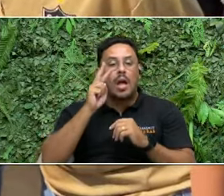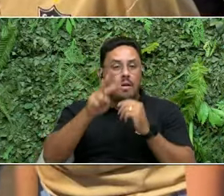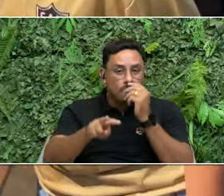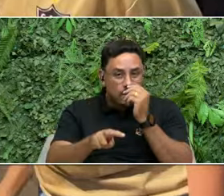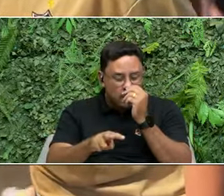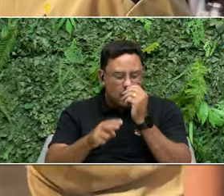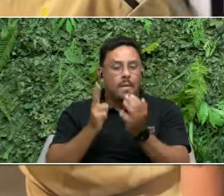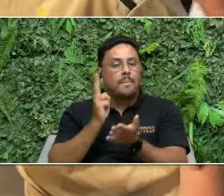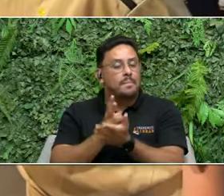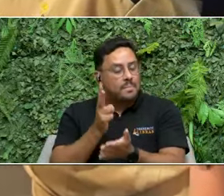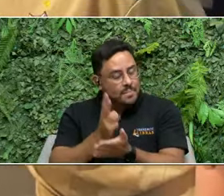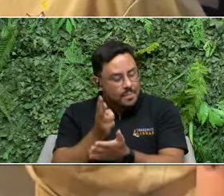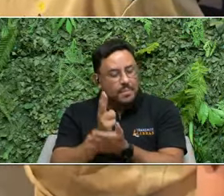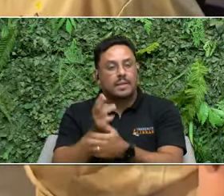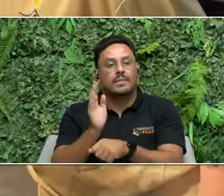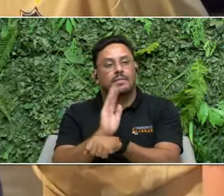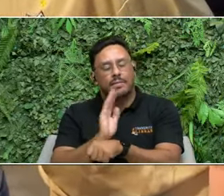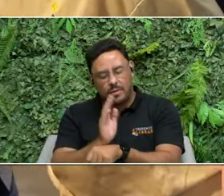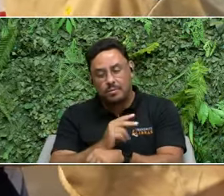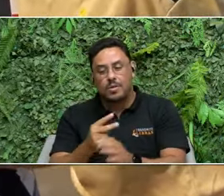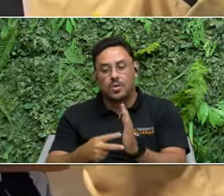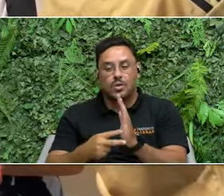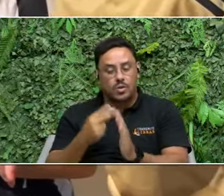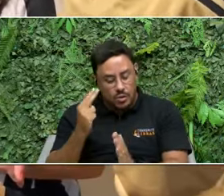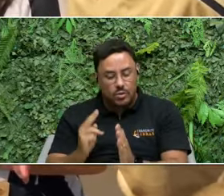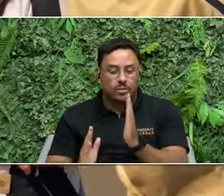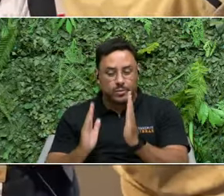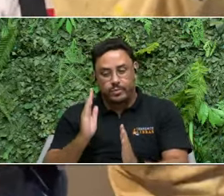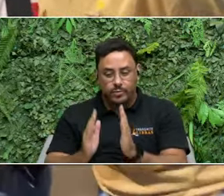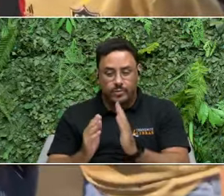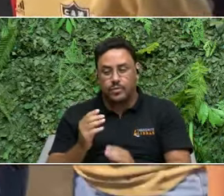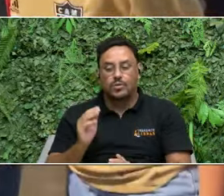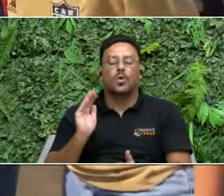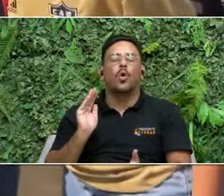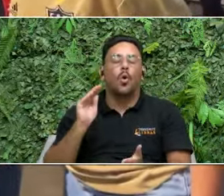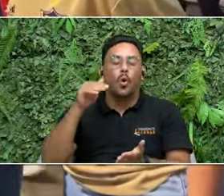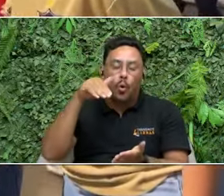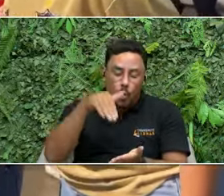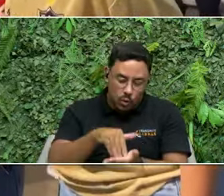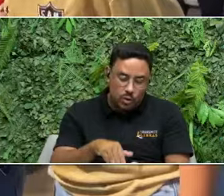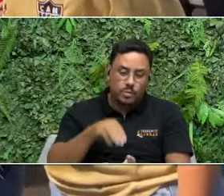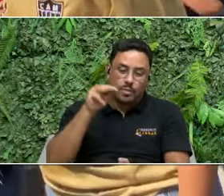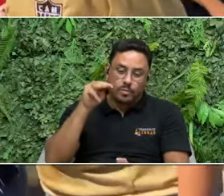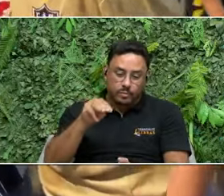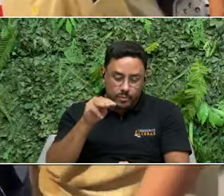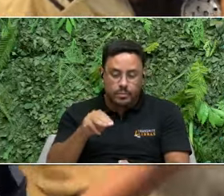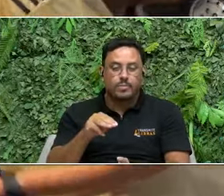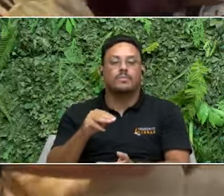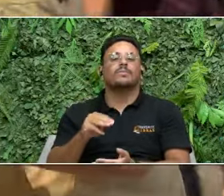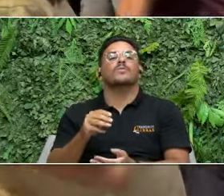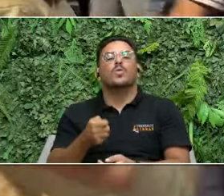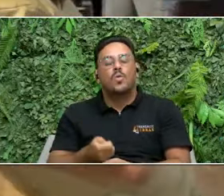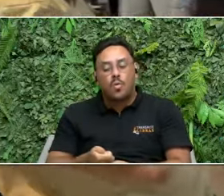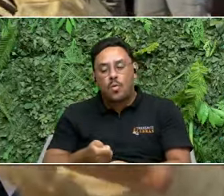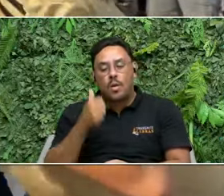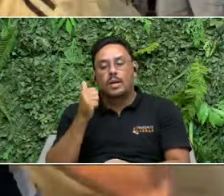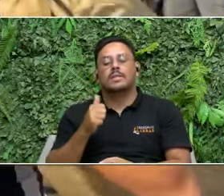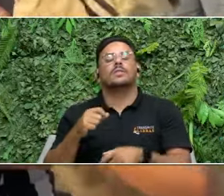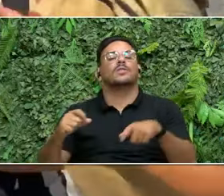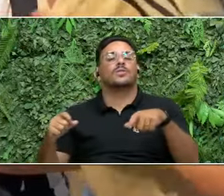esse mesmo filme no segundo tempo no último minuto na prorrogação o galo